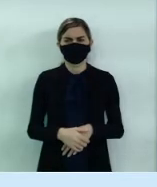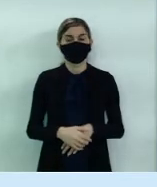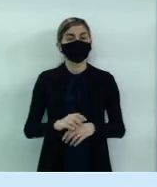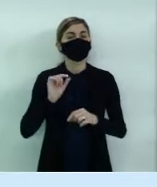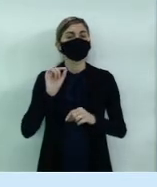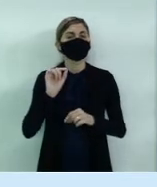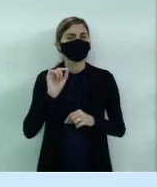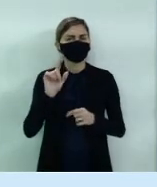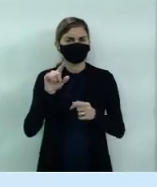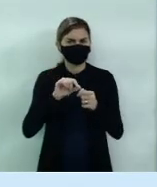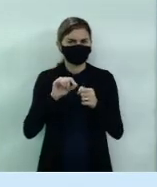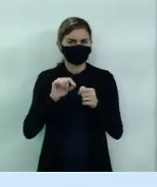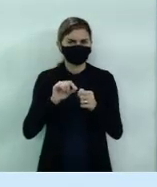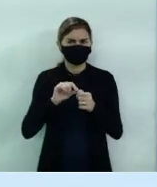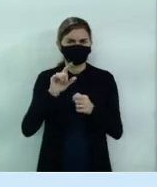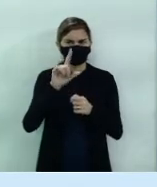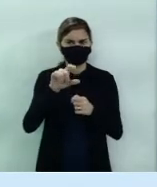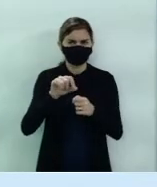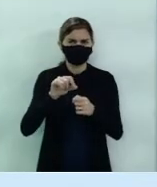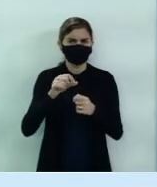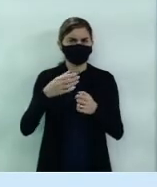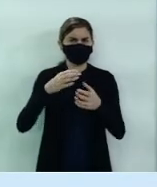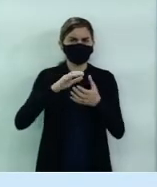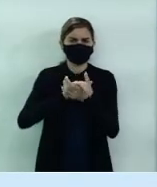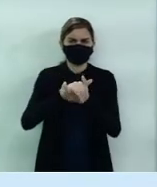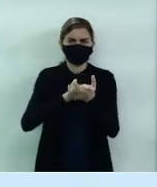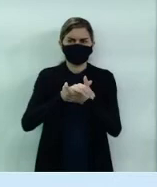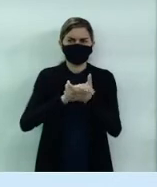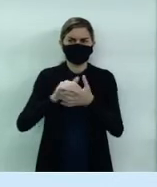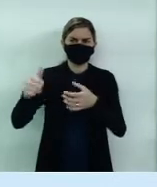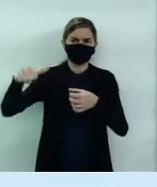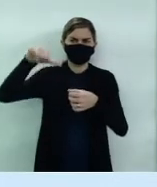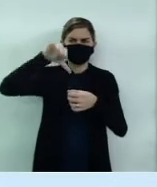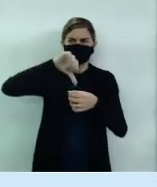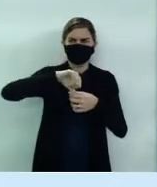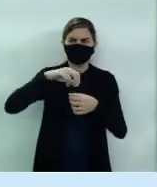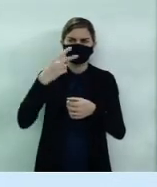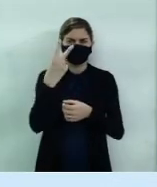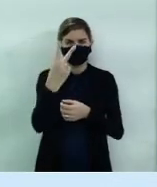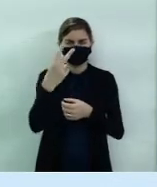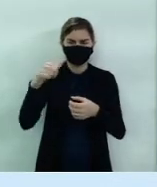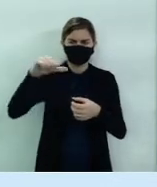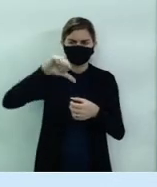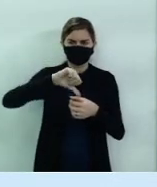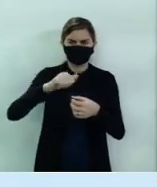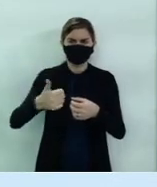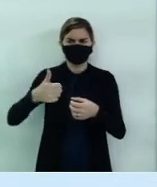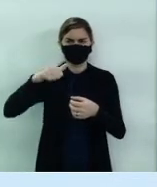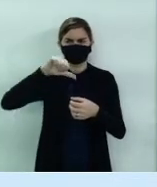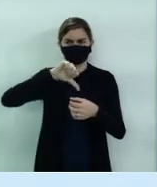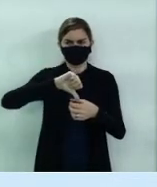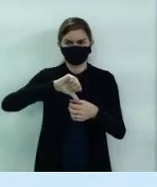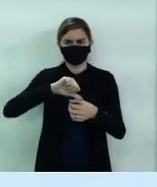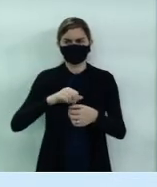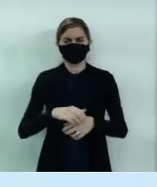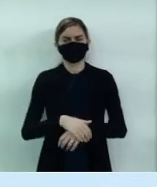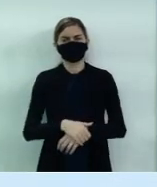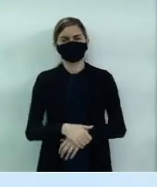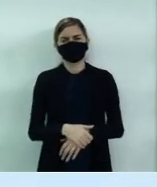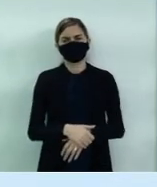Aí o que é que você vai fazer? Você vai pegar um sabão líquido. Colocar aqui, ó, 2 copinhos de sabão